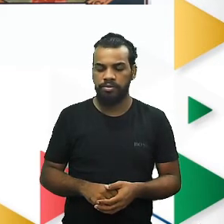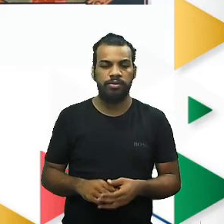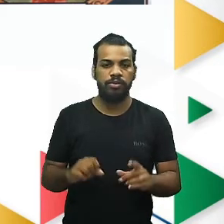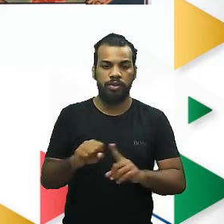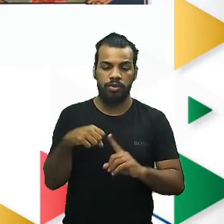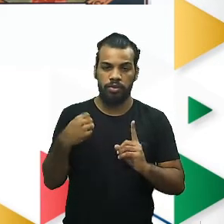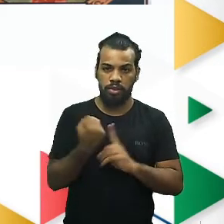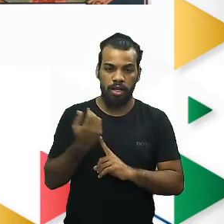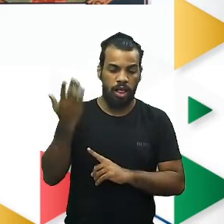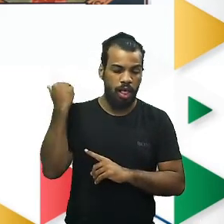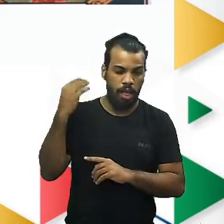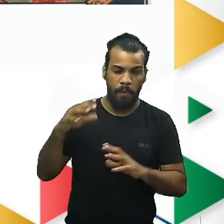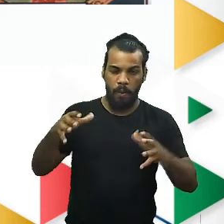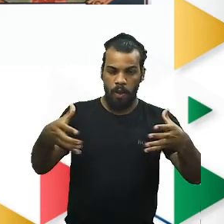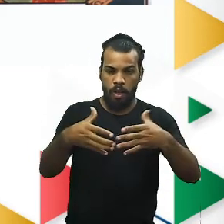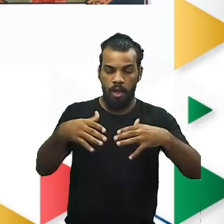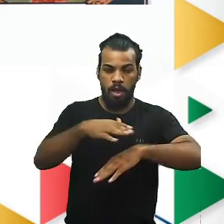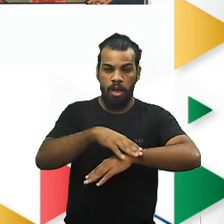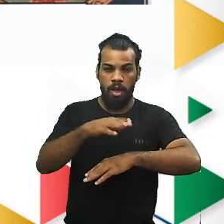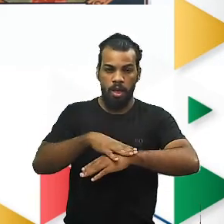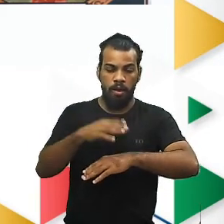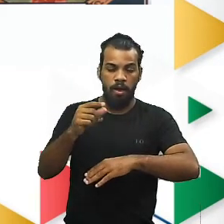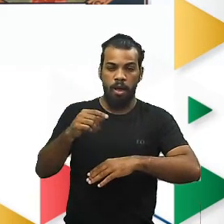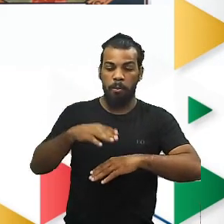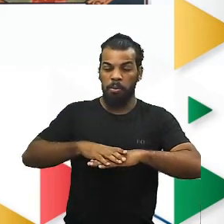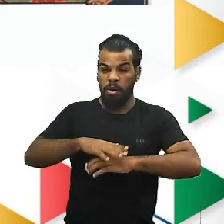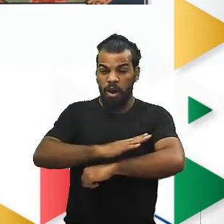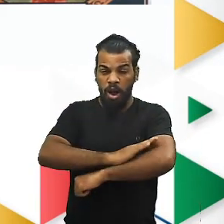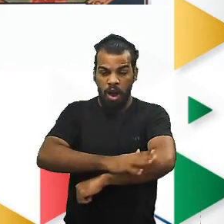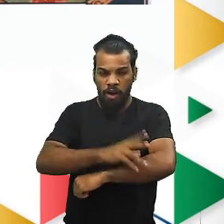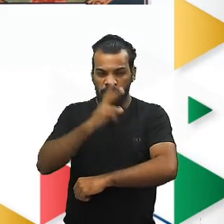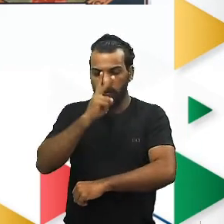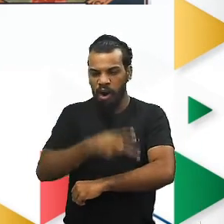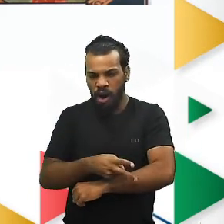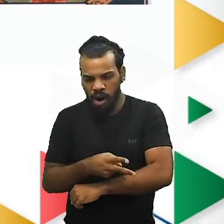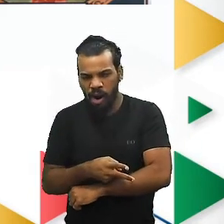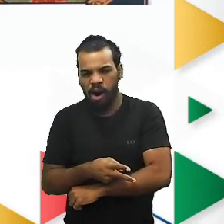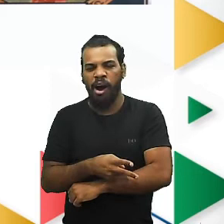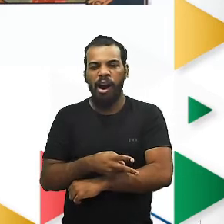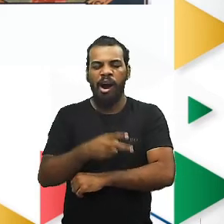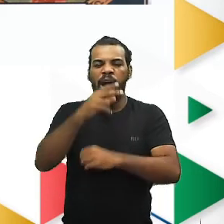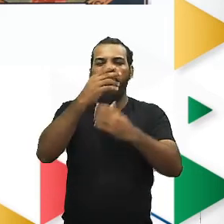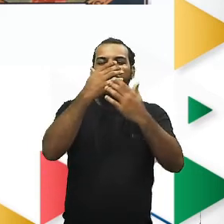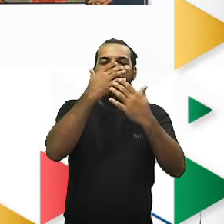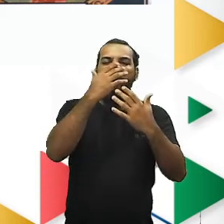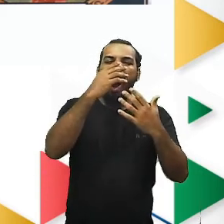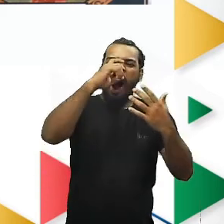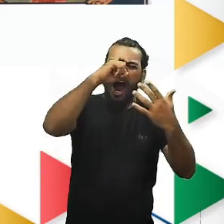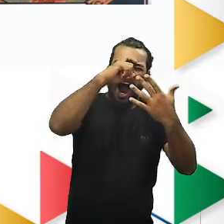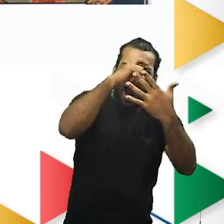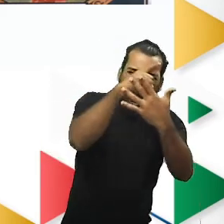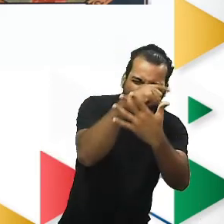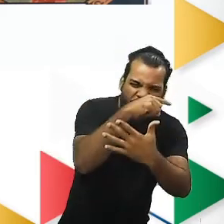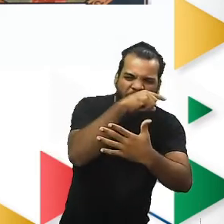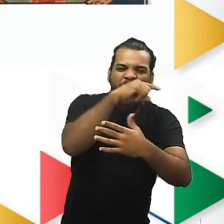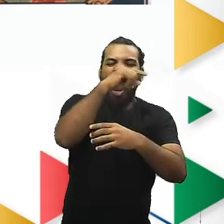bastante racista, então foi uma tradição difícil de quebrar, mas, felizmente, graças a Deus,